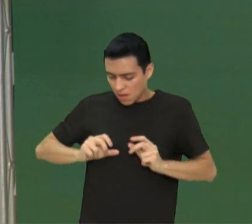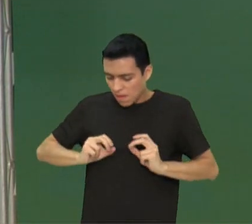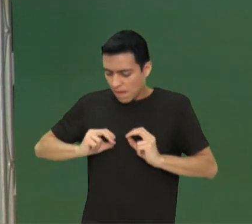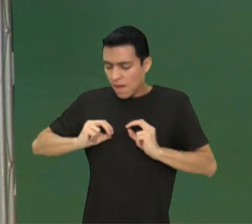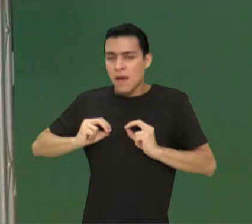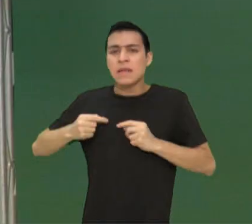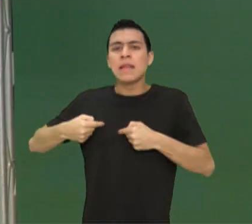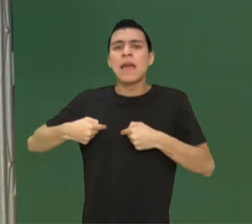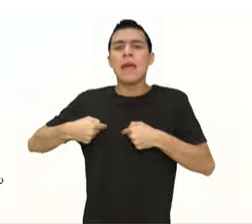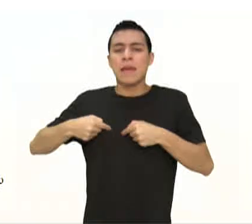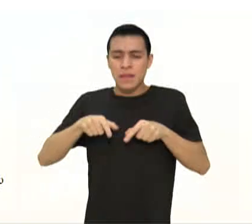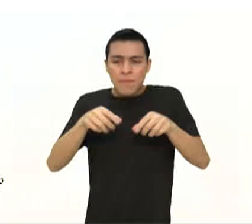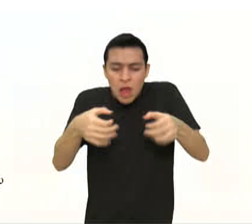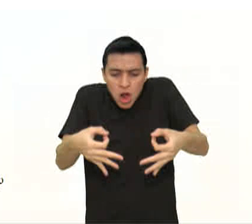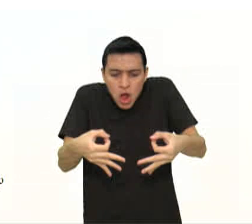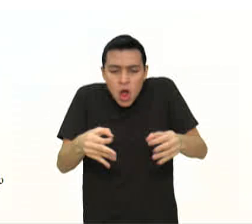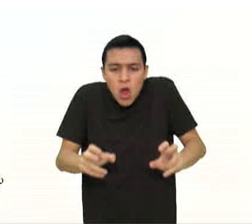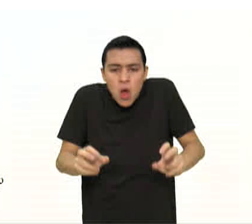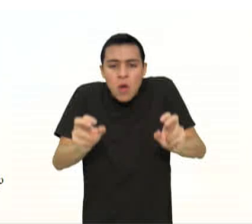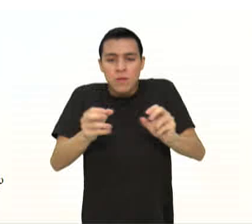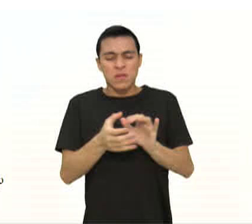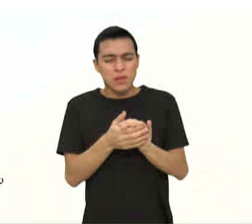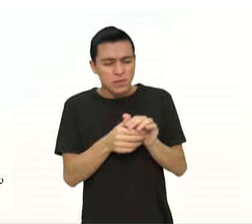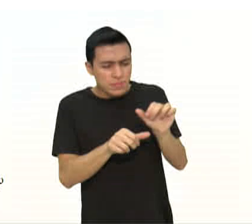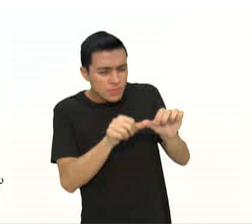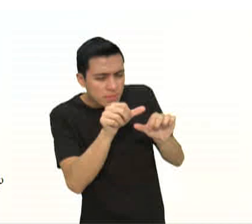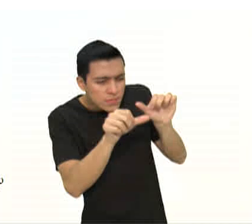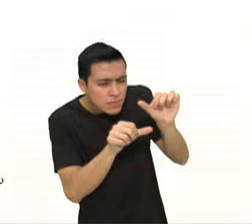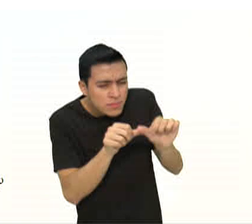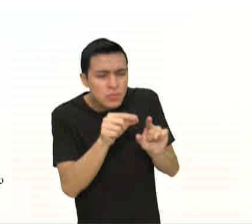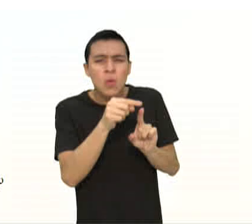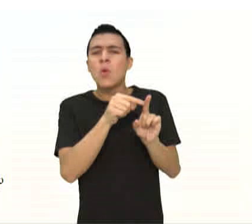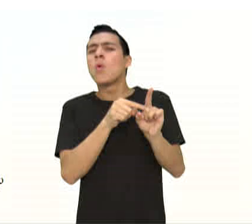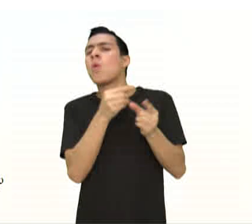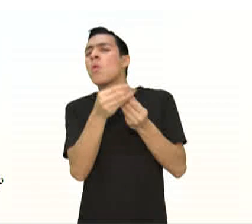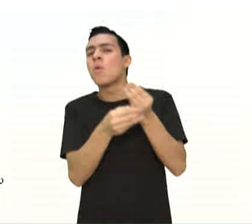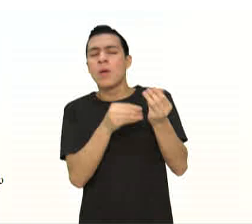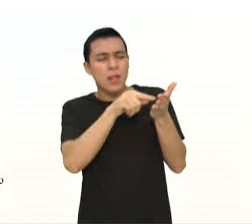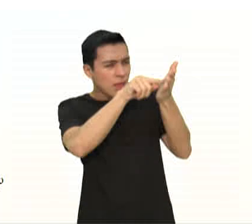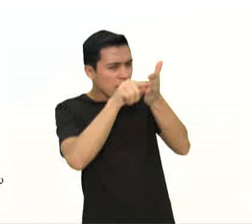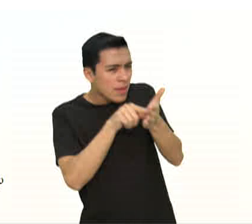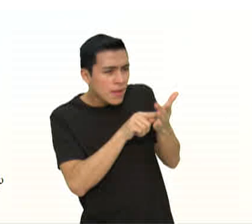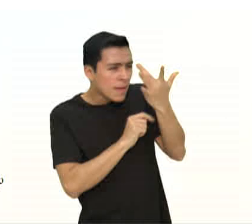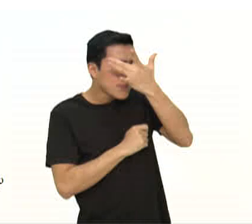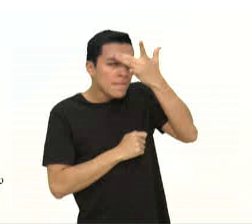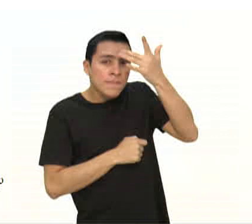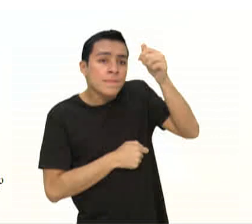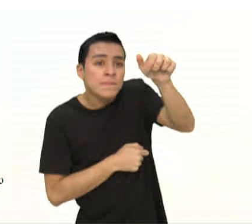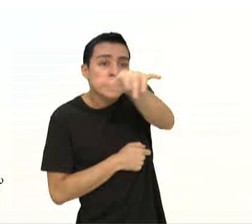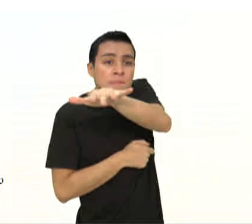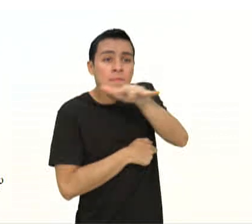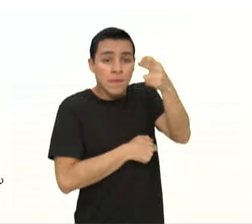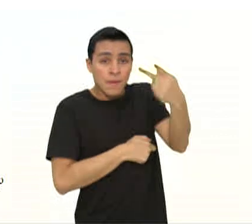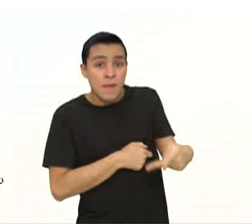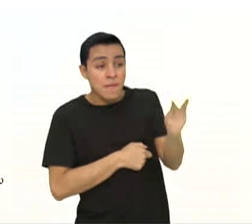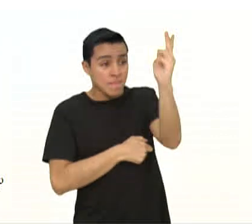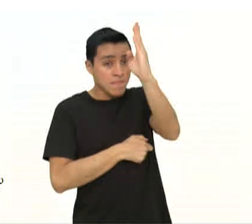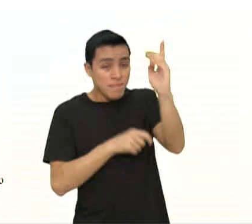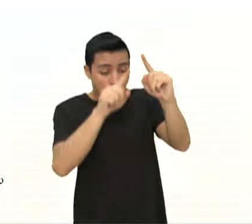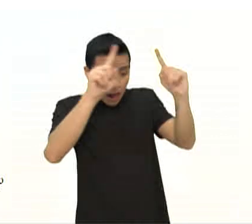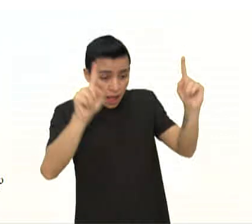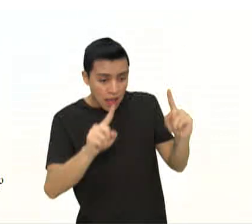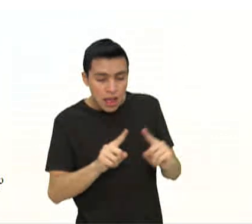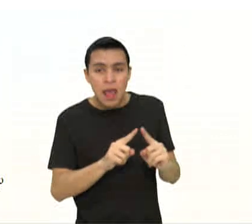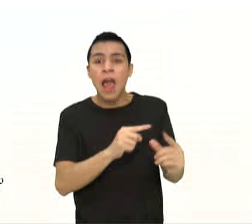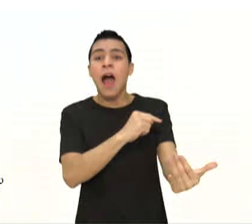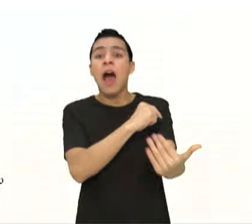ovários. As alterações genéticas foram descobertas a partir de um estudo feito na população do país e podem ajudar a diagnosticar pessoas